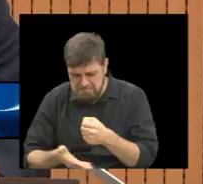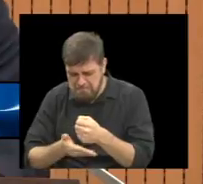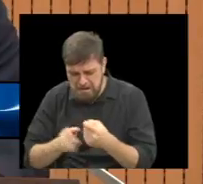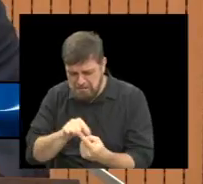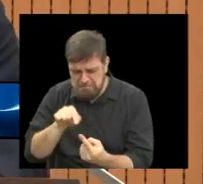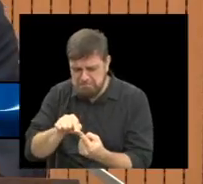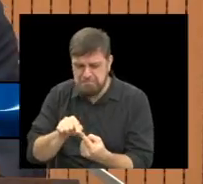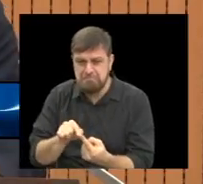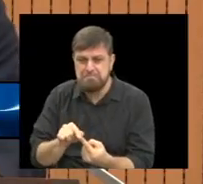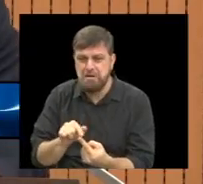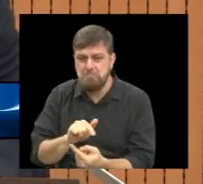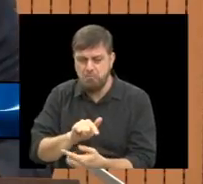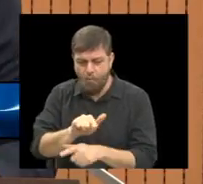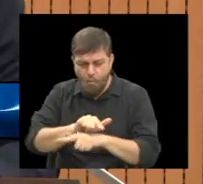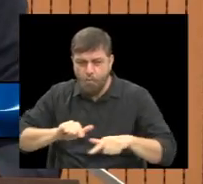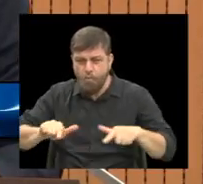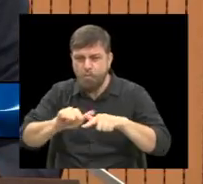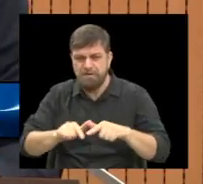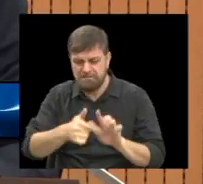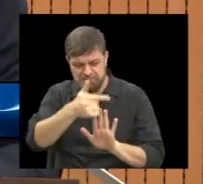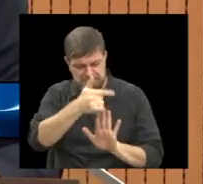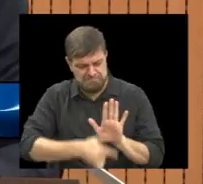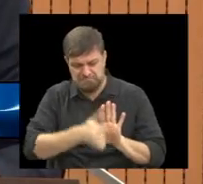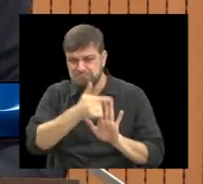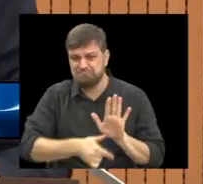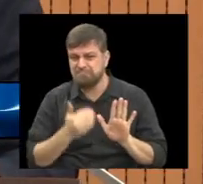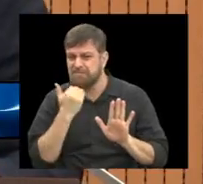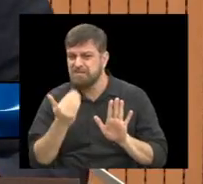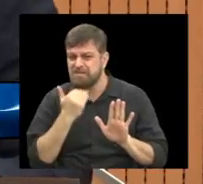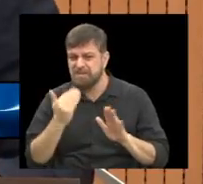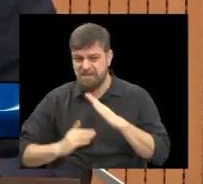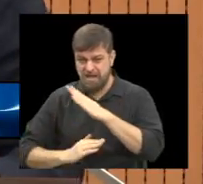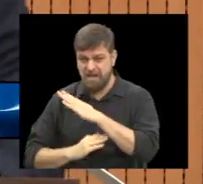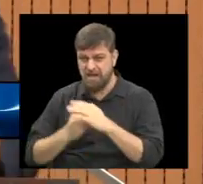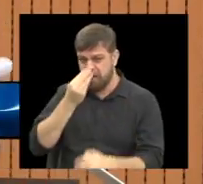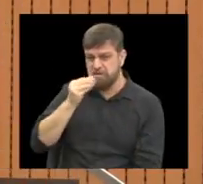querendo deixar claro que ele não tem respeito com esta casa muito obrigado